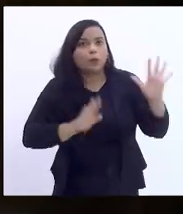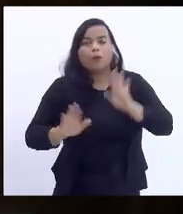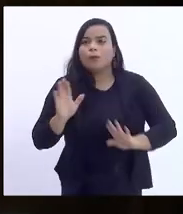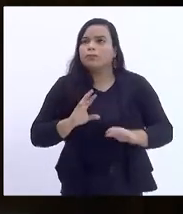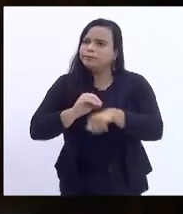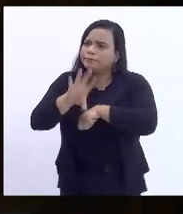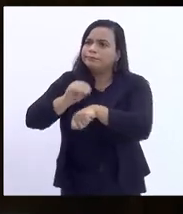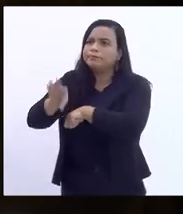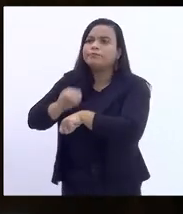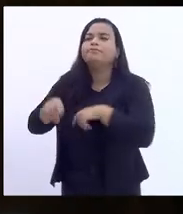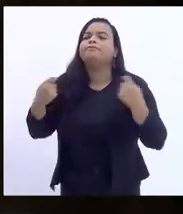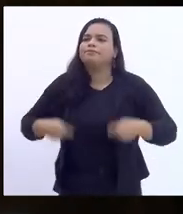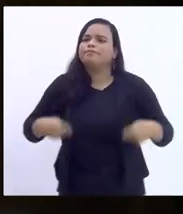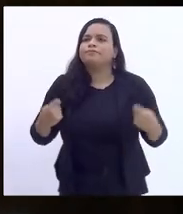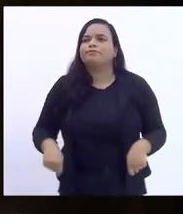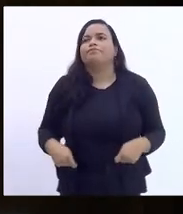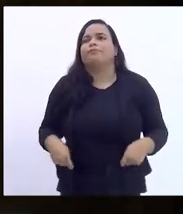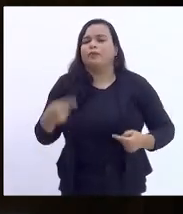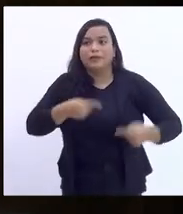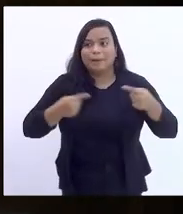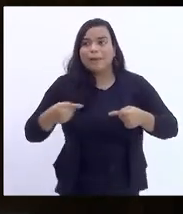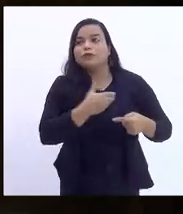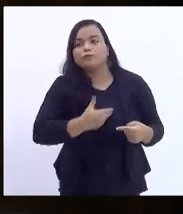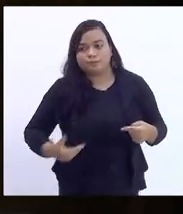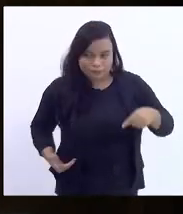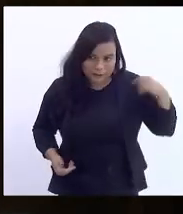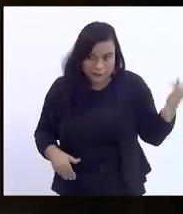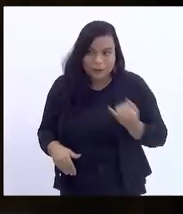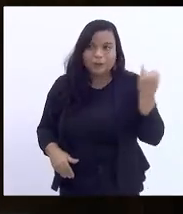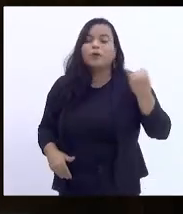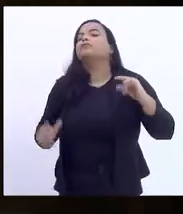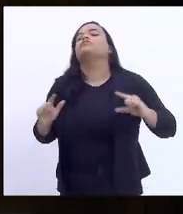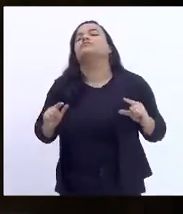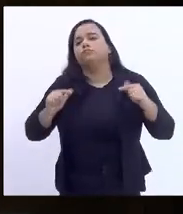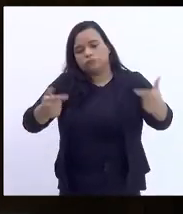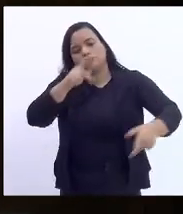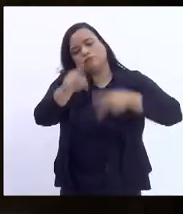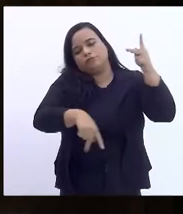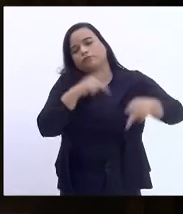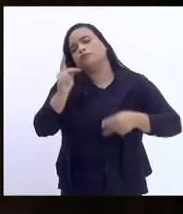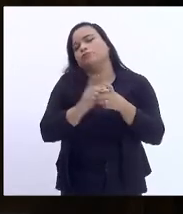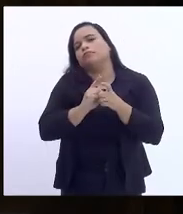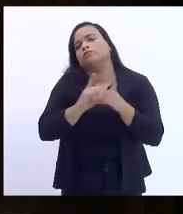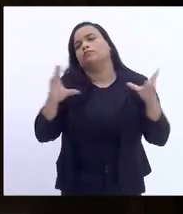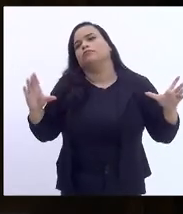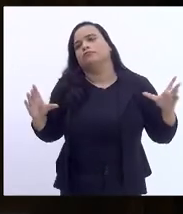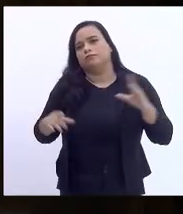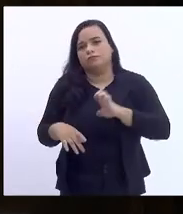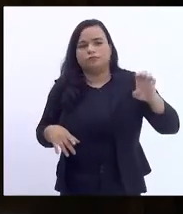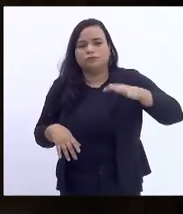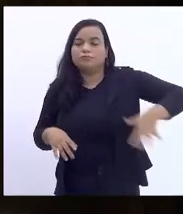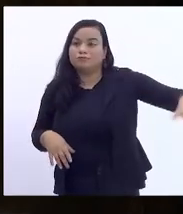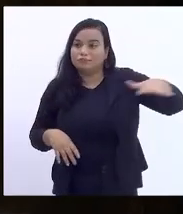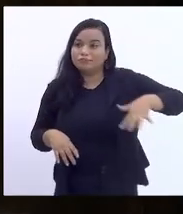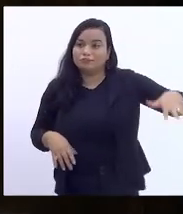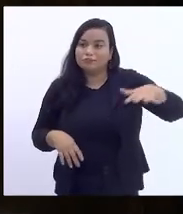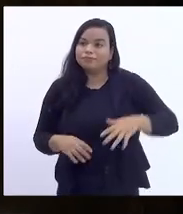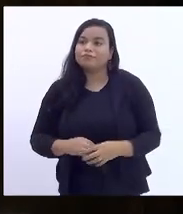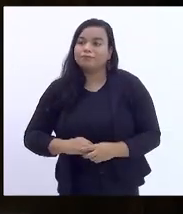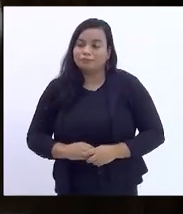e esse é um debate público que nós temos que fazer no campo Popular democrático no campo da esquerda